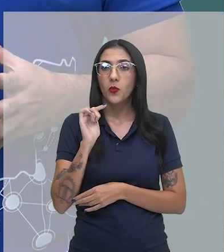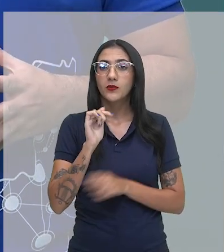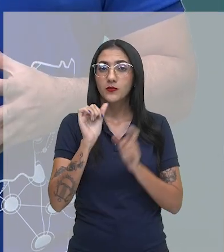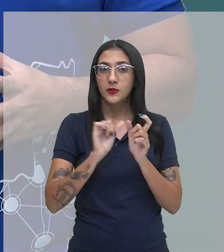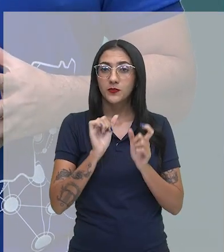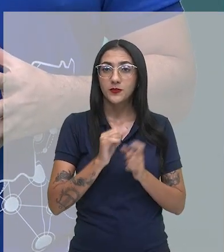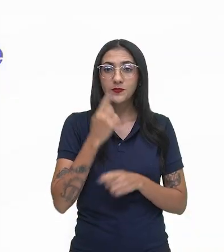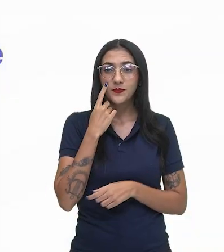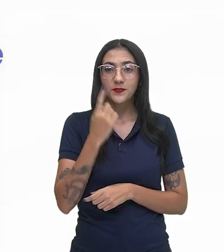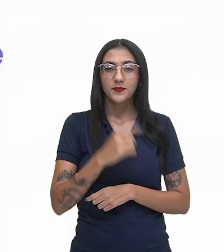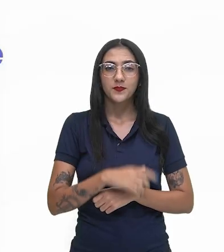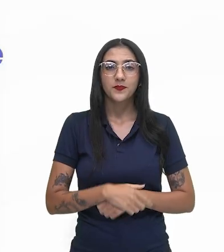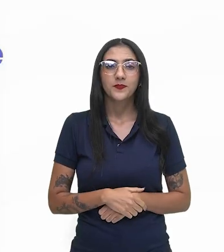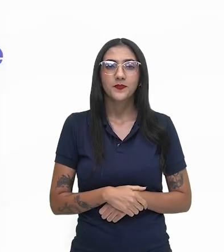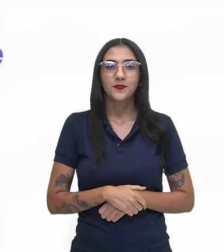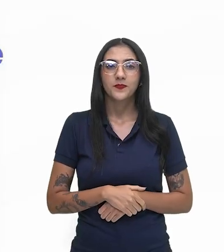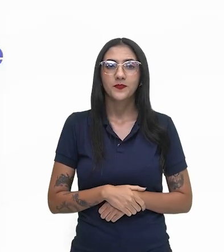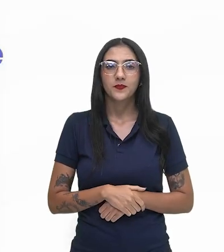ver todos.